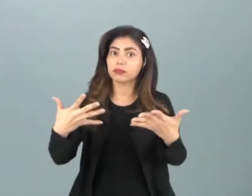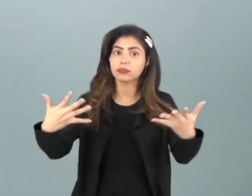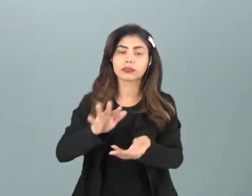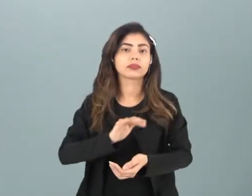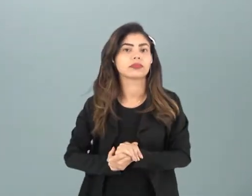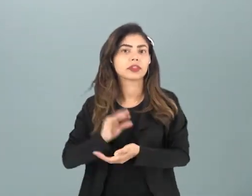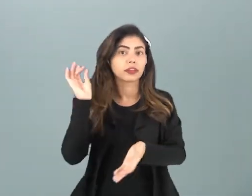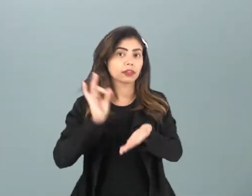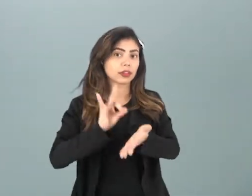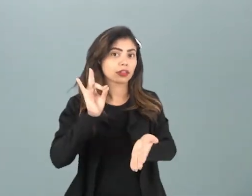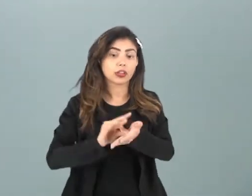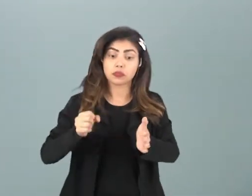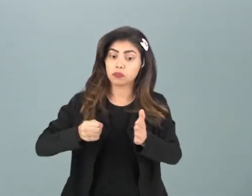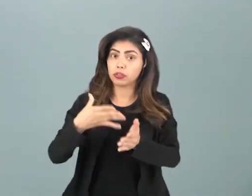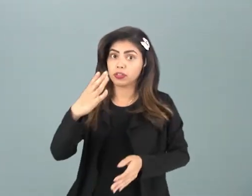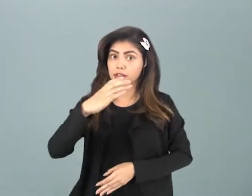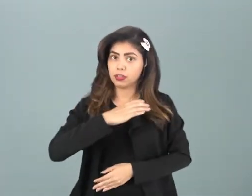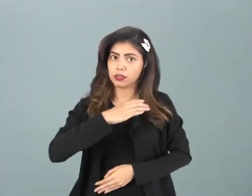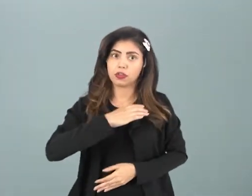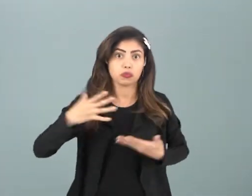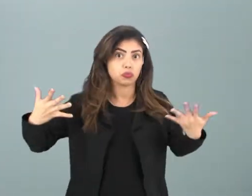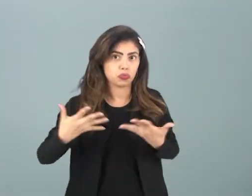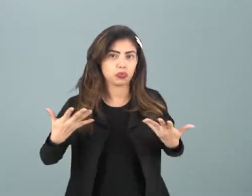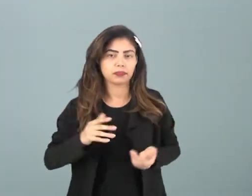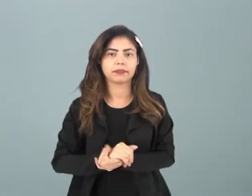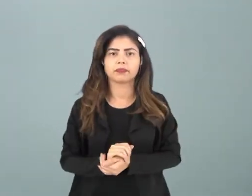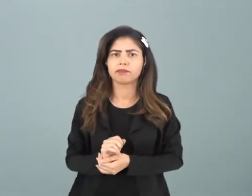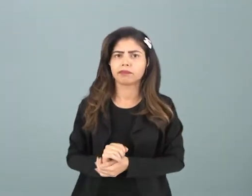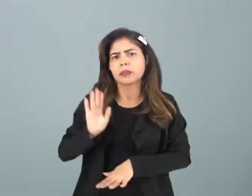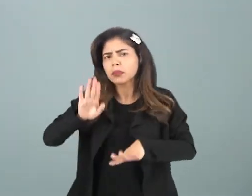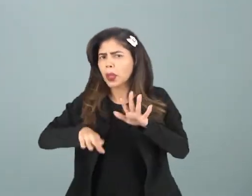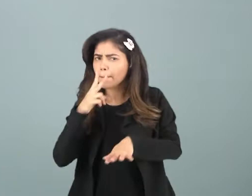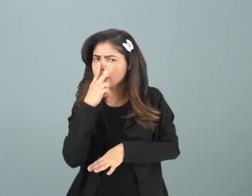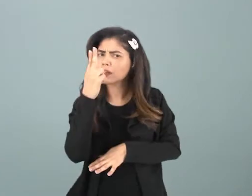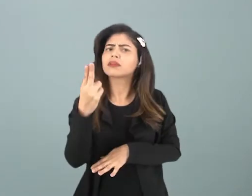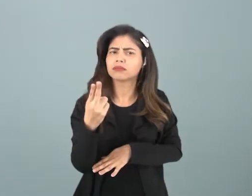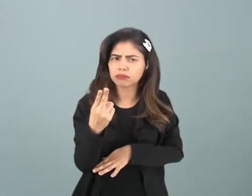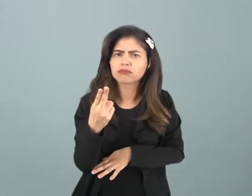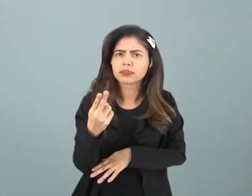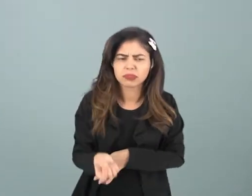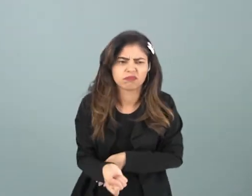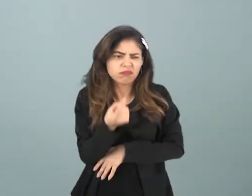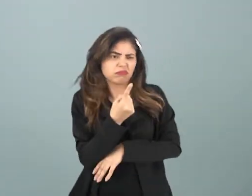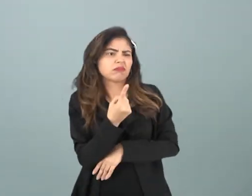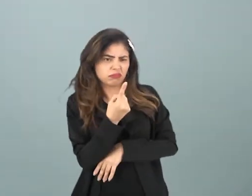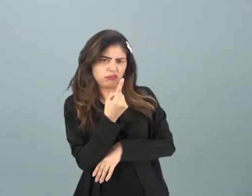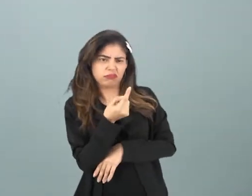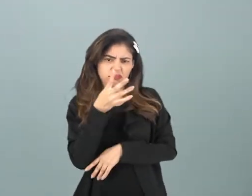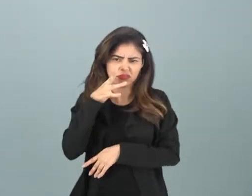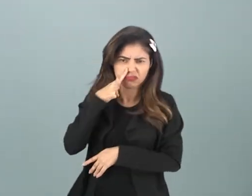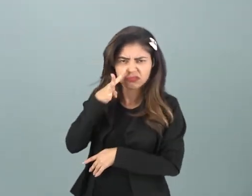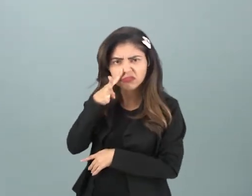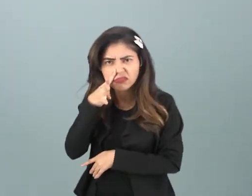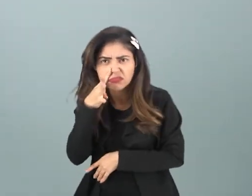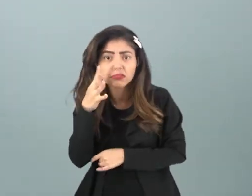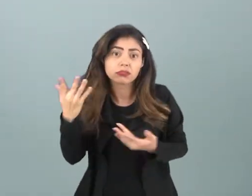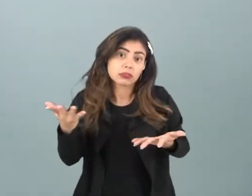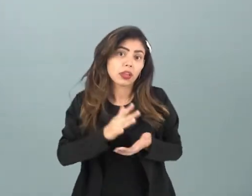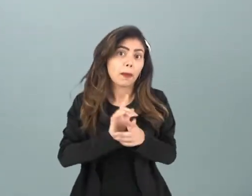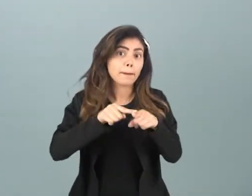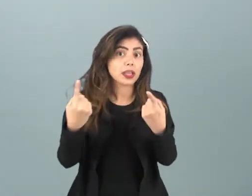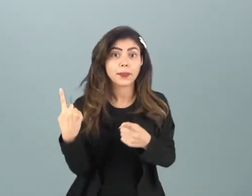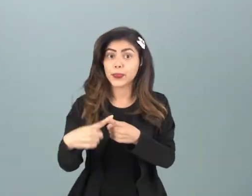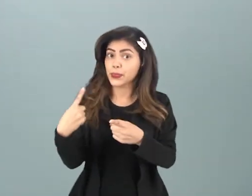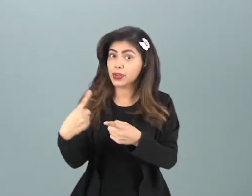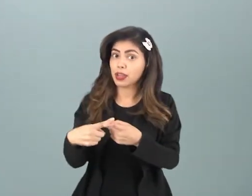parte da realidade de muitas cidades do mundo. Talvez isso pareça uma coisa estranha ao se ouvir falar disso, mas é